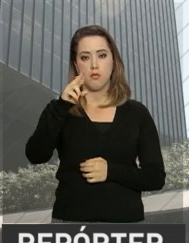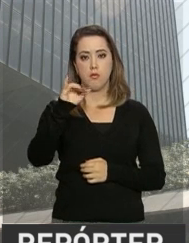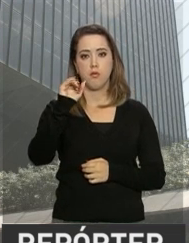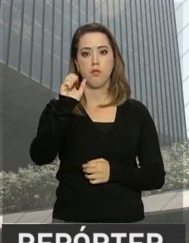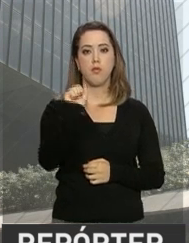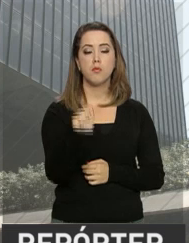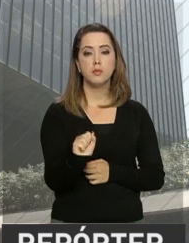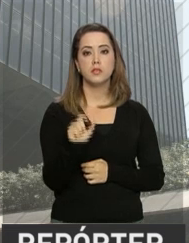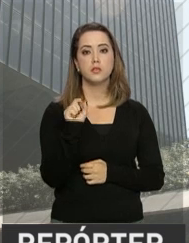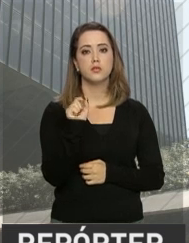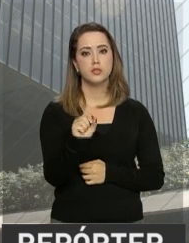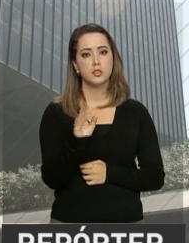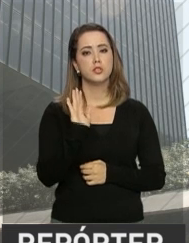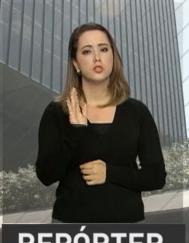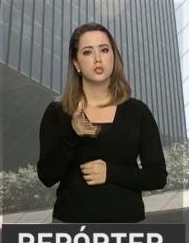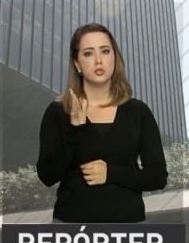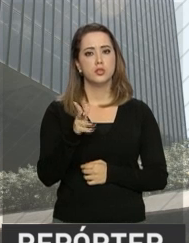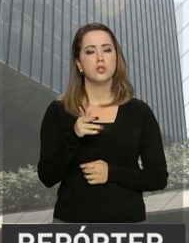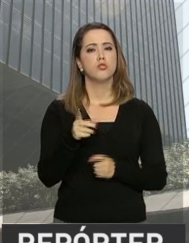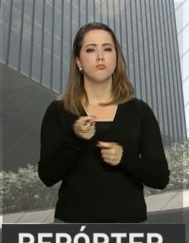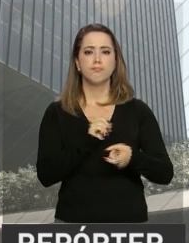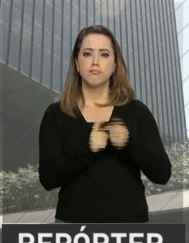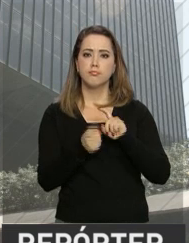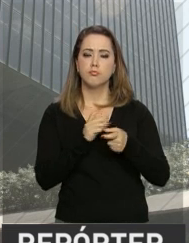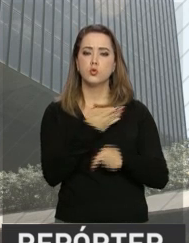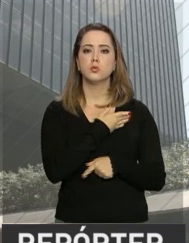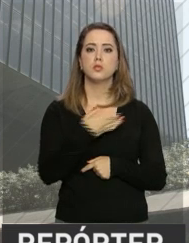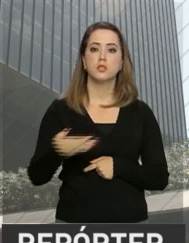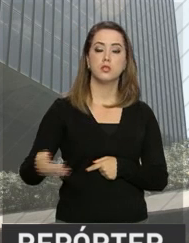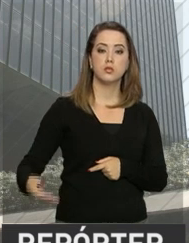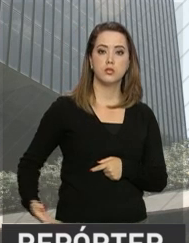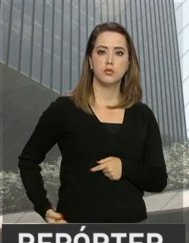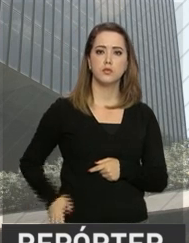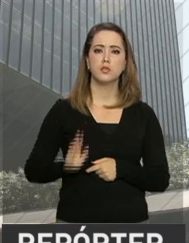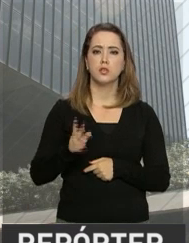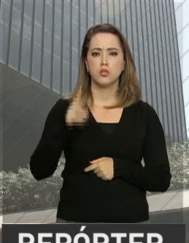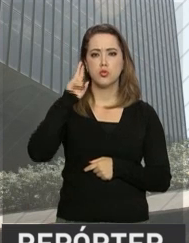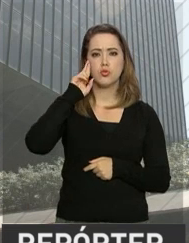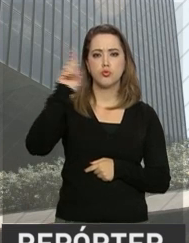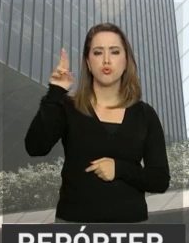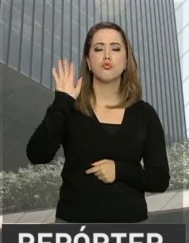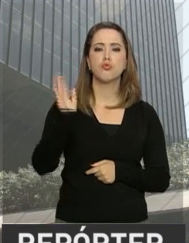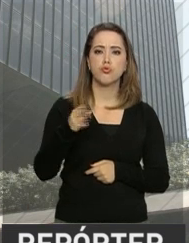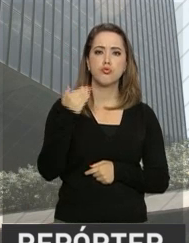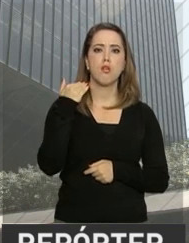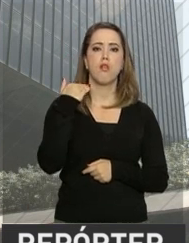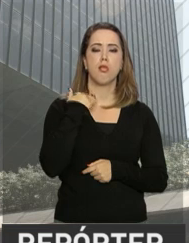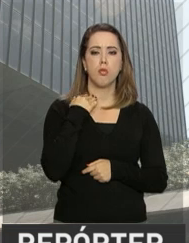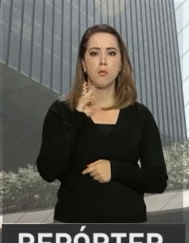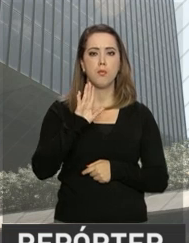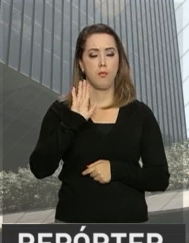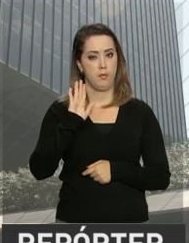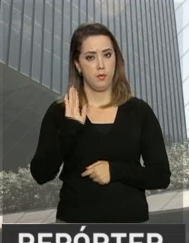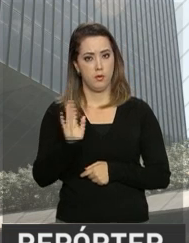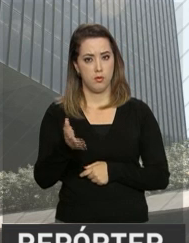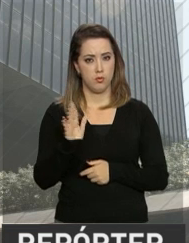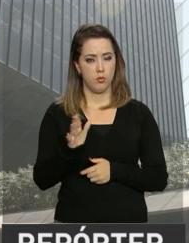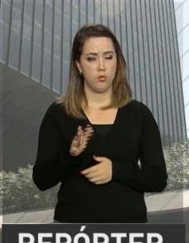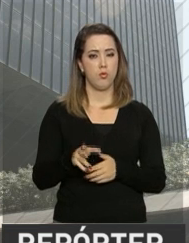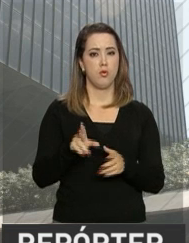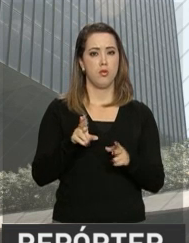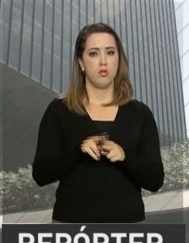Bastos Marques como administradora pública Ela já foi diretora no próprio BNDS e presidiu a companhia